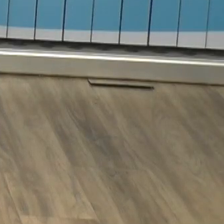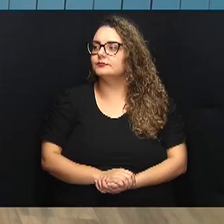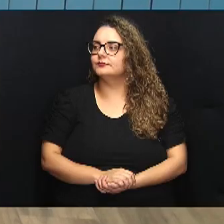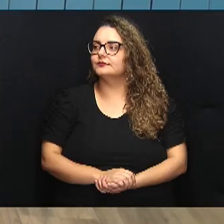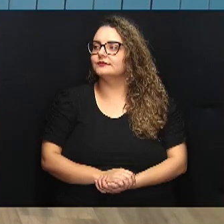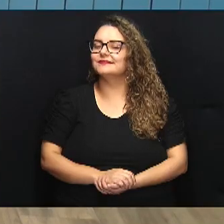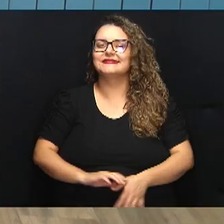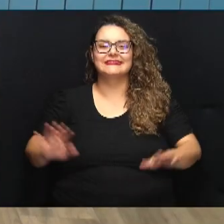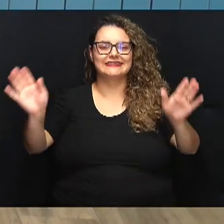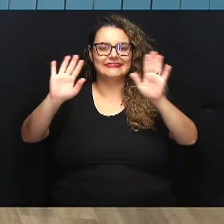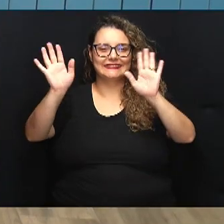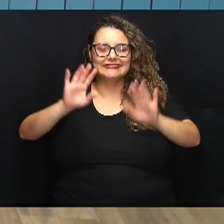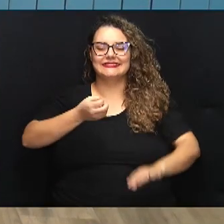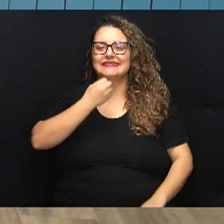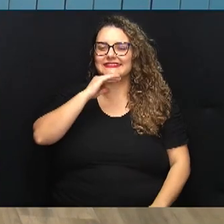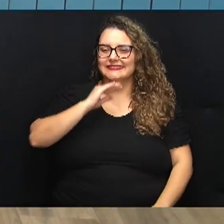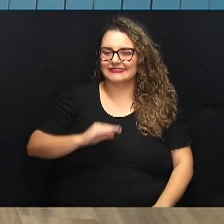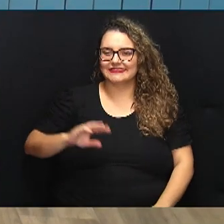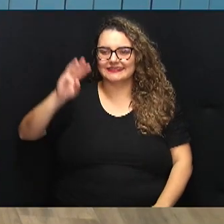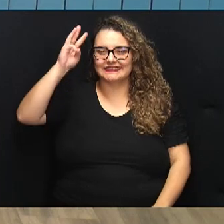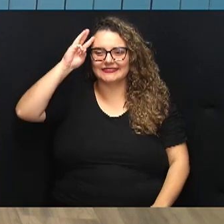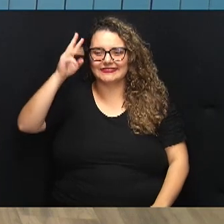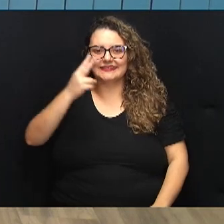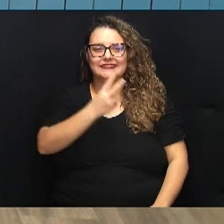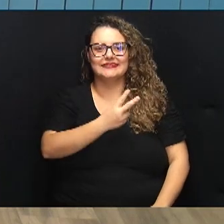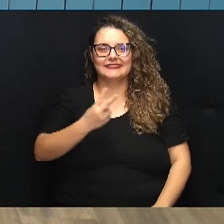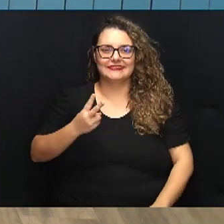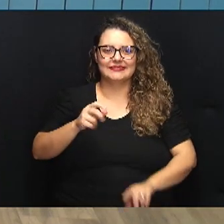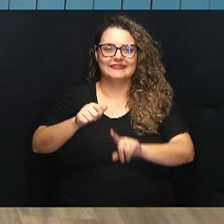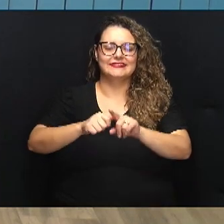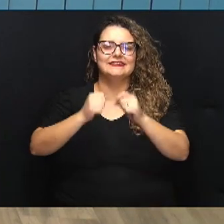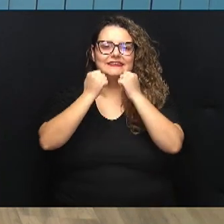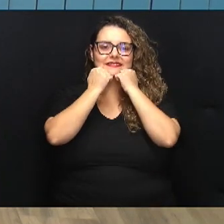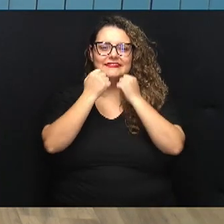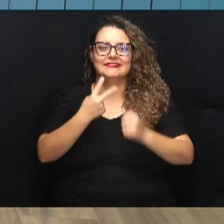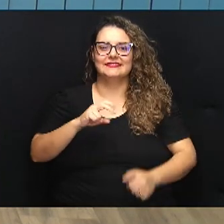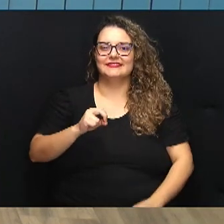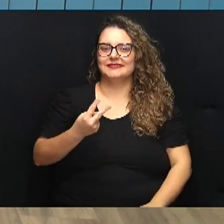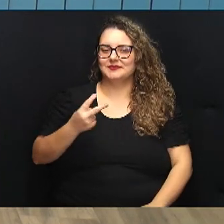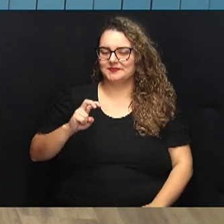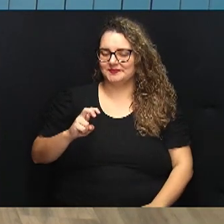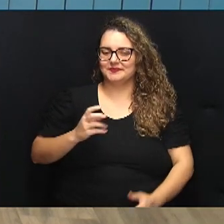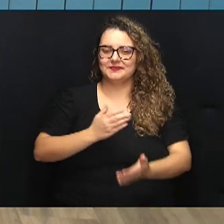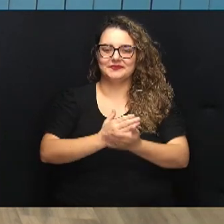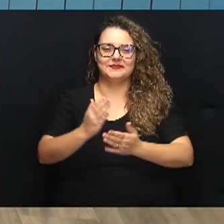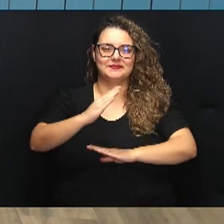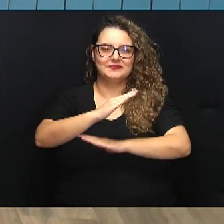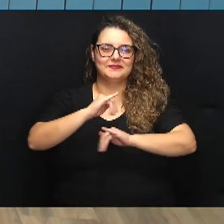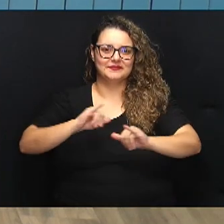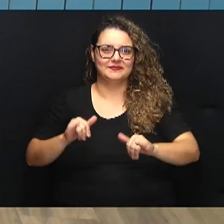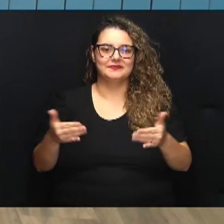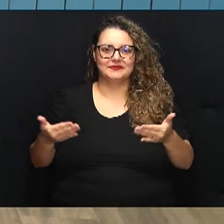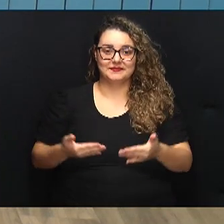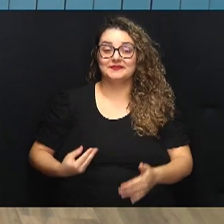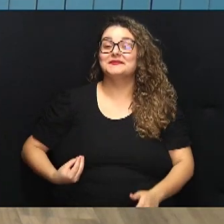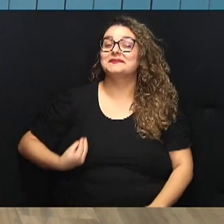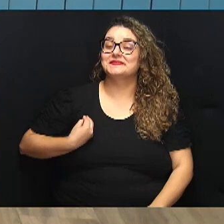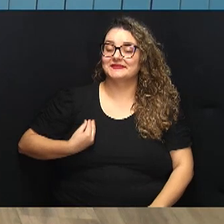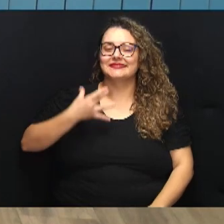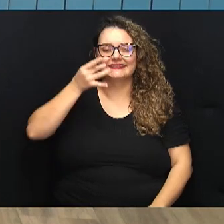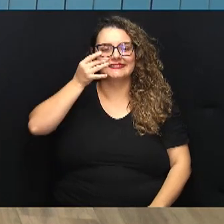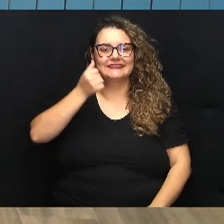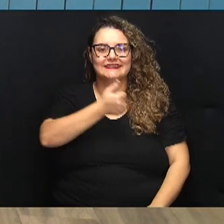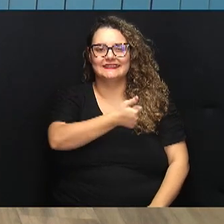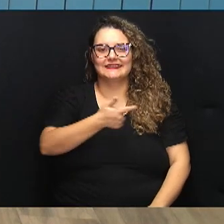Olá, boa tarde. Terça-feira, 22 de julho de 2025. Começa agora o Jornal Câmara Notícia, ao vivo,